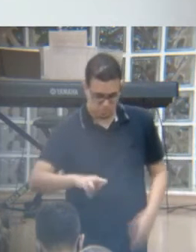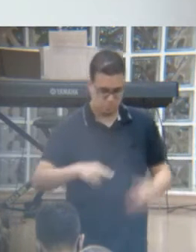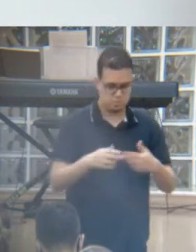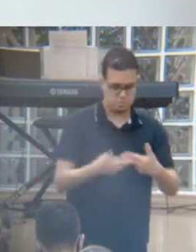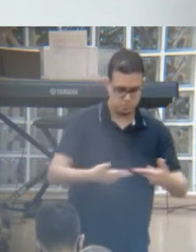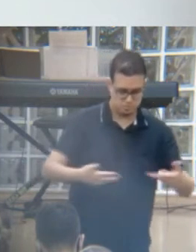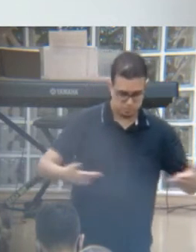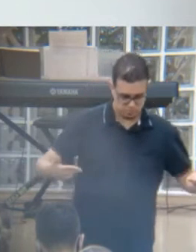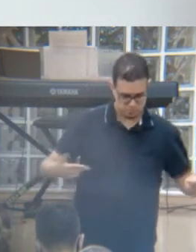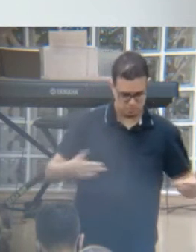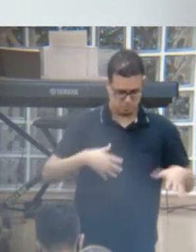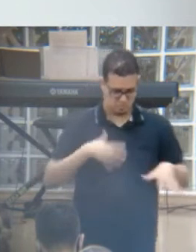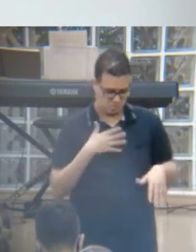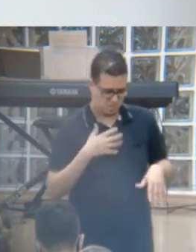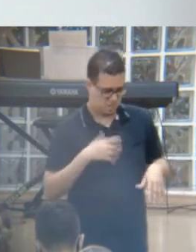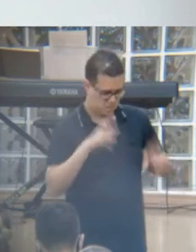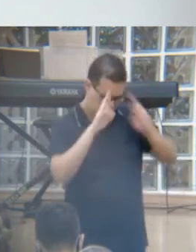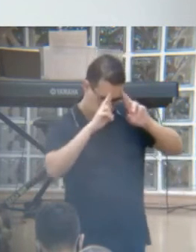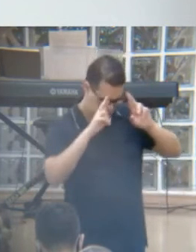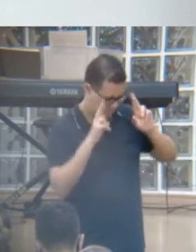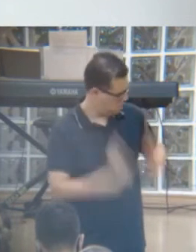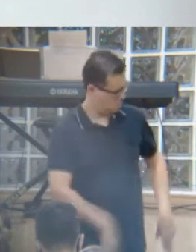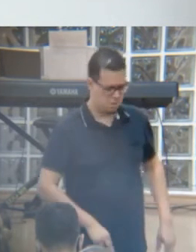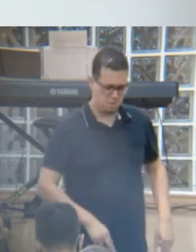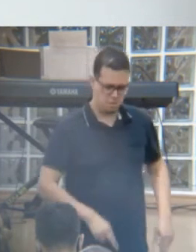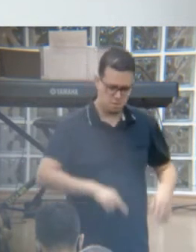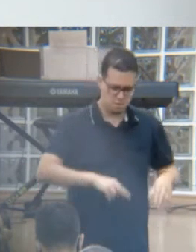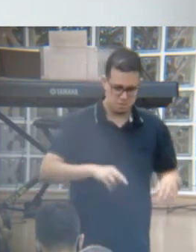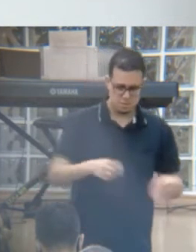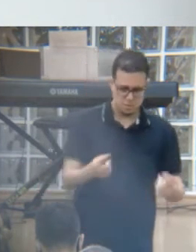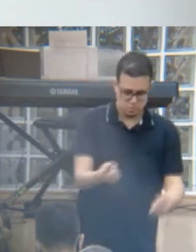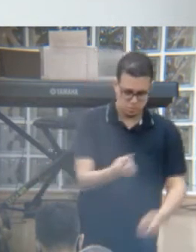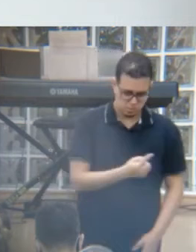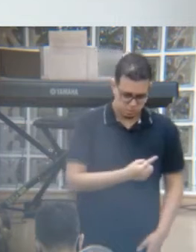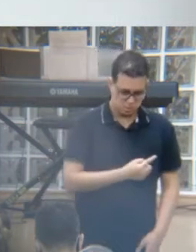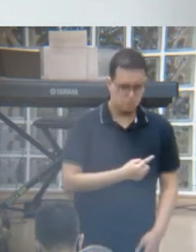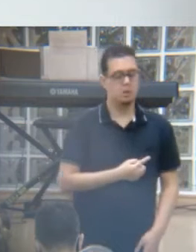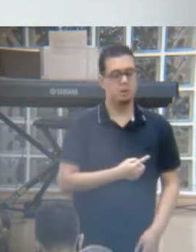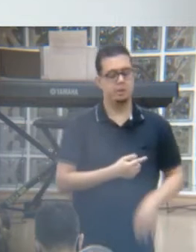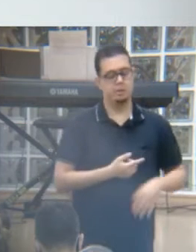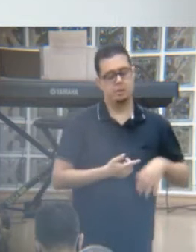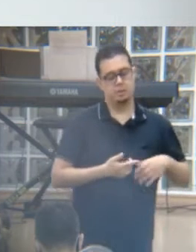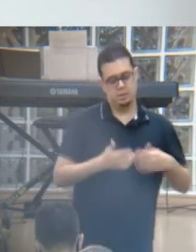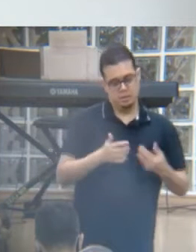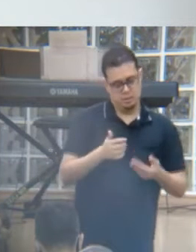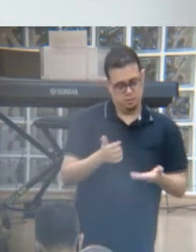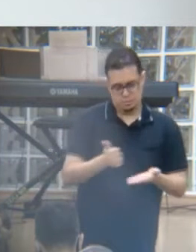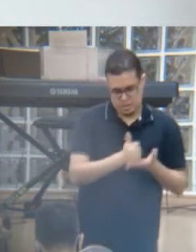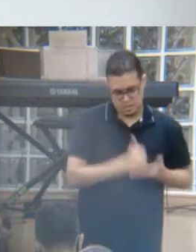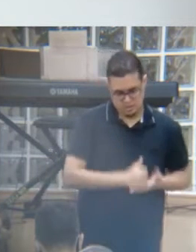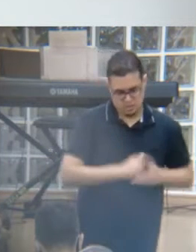e desrespeita não somente o esposo, mas também o Deus de Israel.